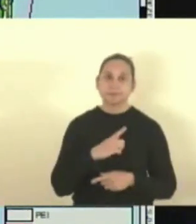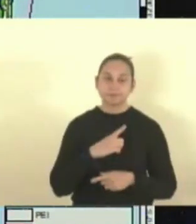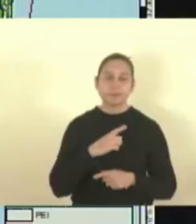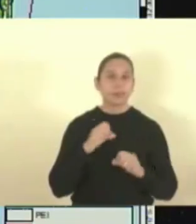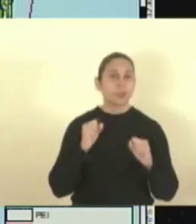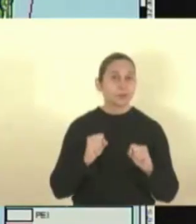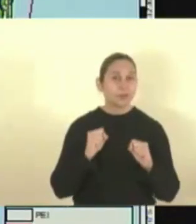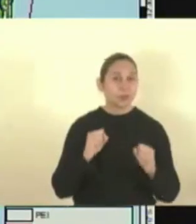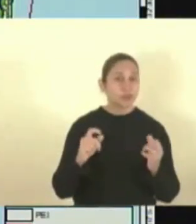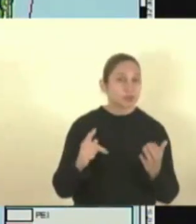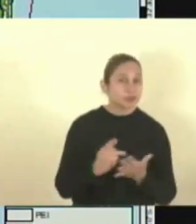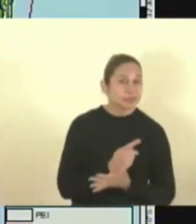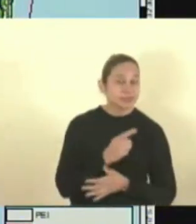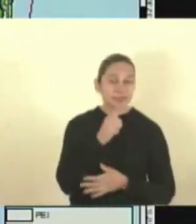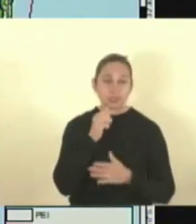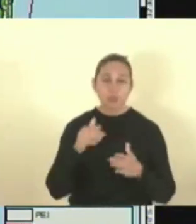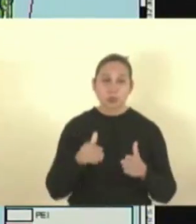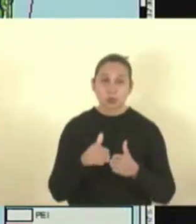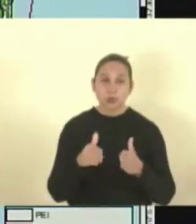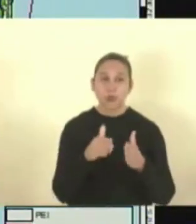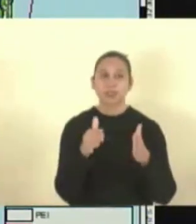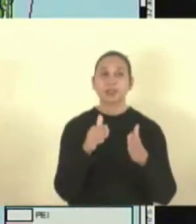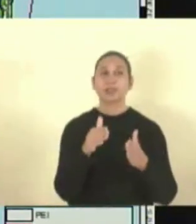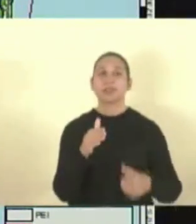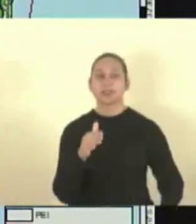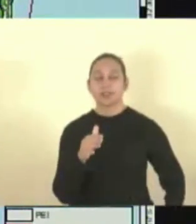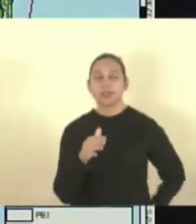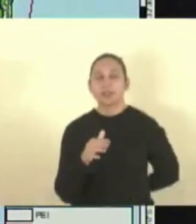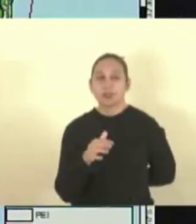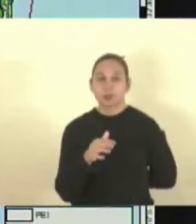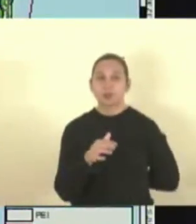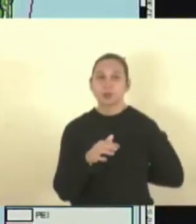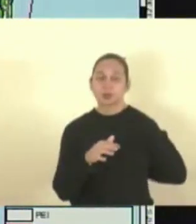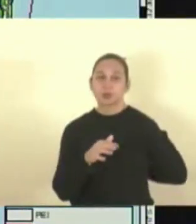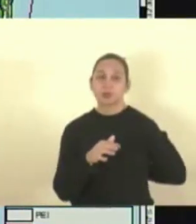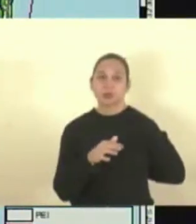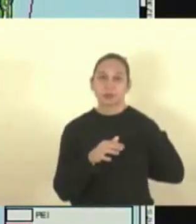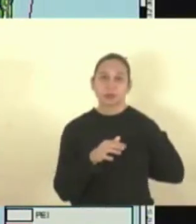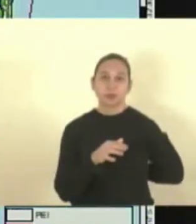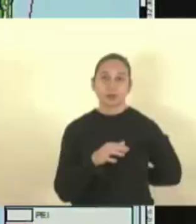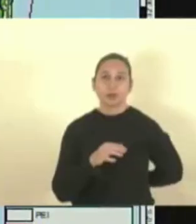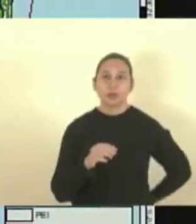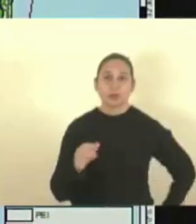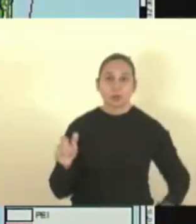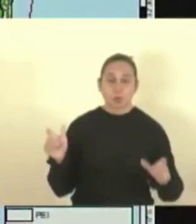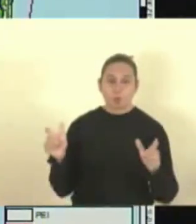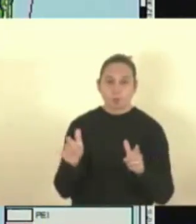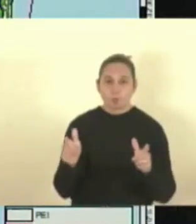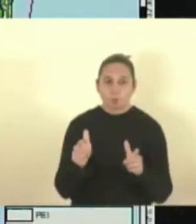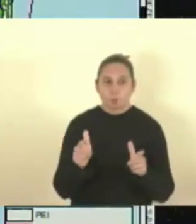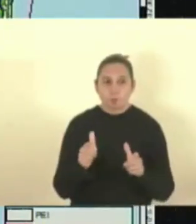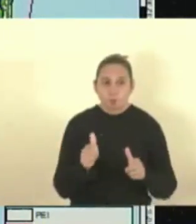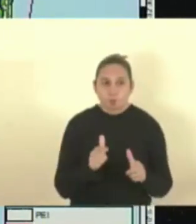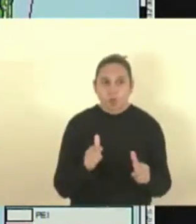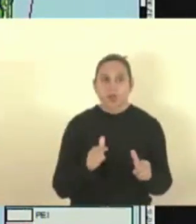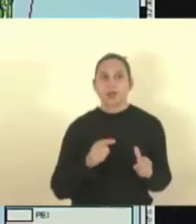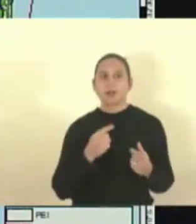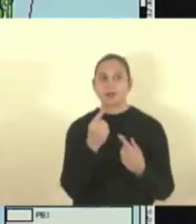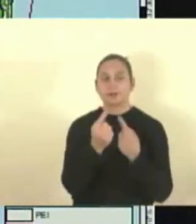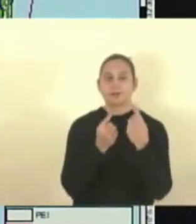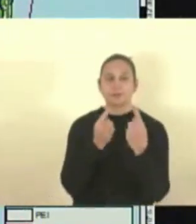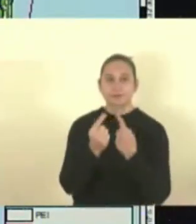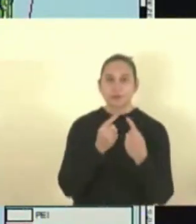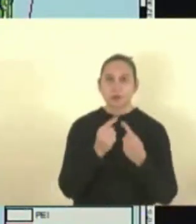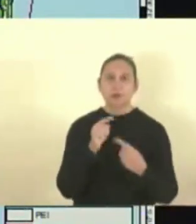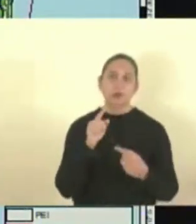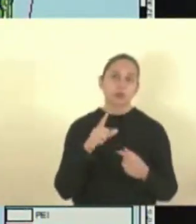mais o rio Itaúnas mais pulsátil, em vez de ter fluxo hidrológico mais constante, o chamado fluxo de base, né? Então, a